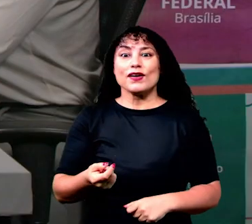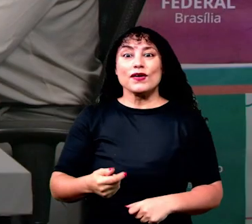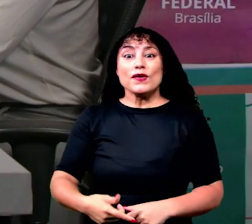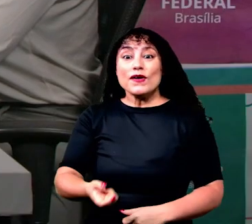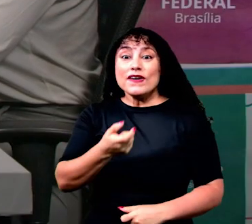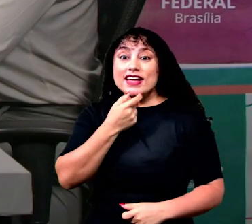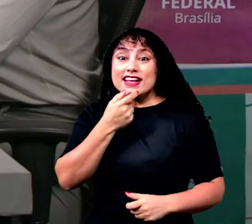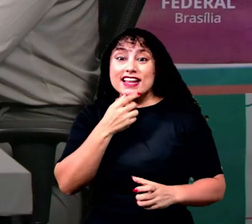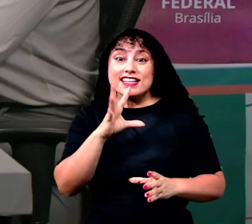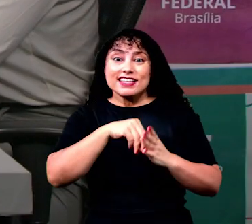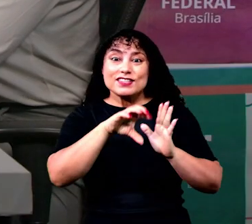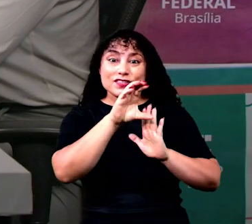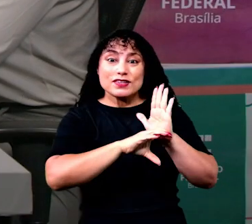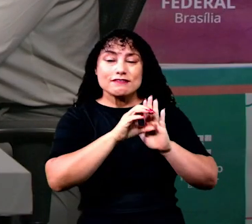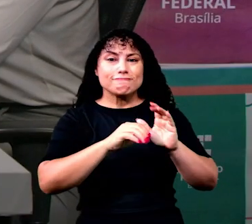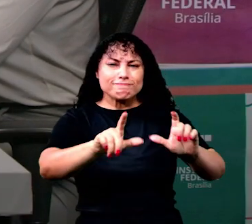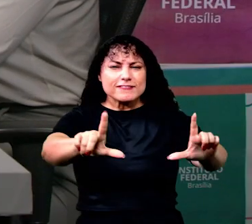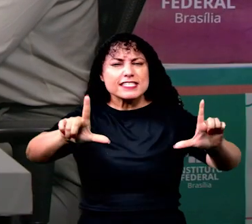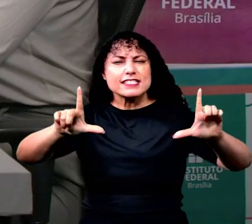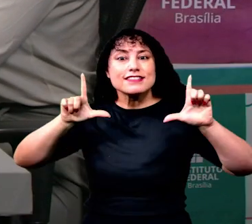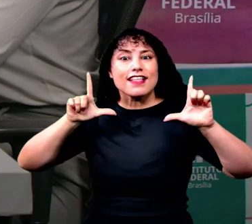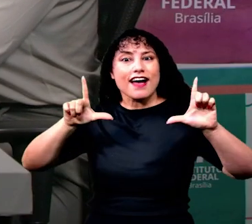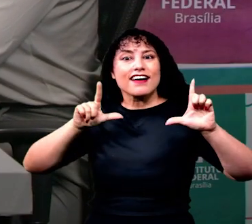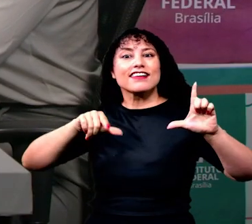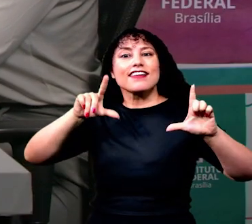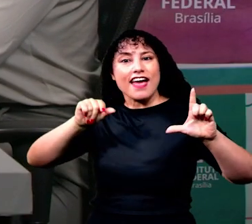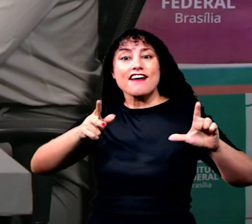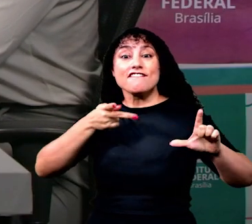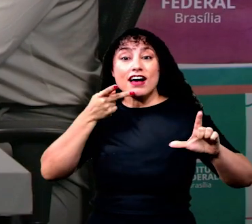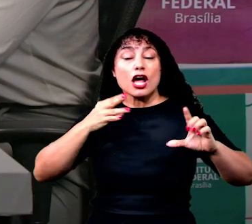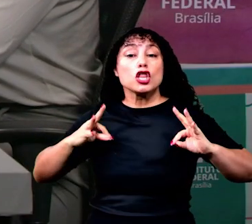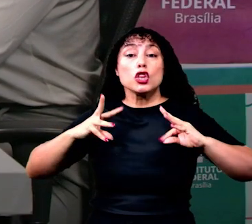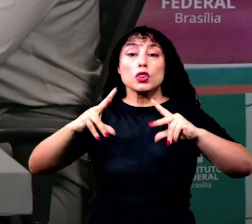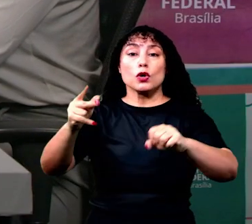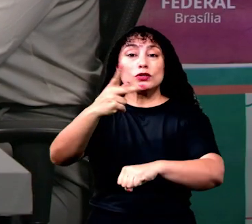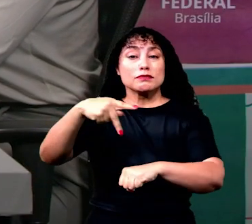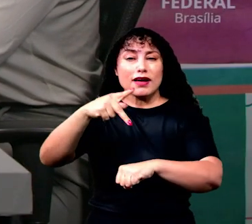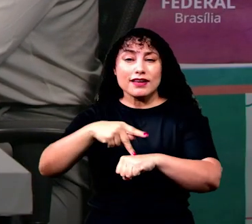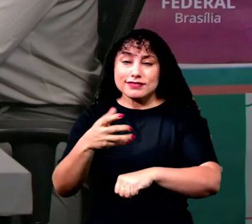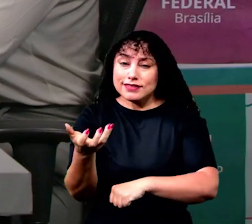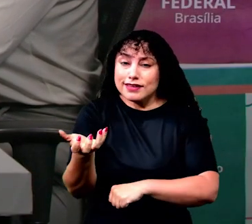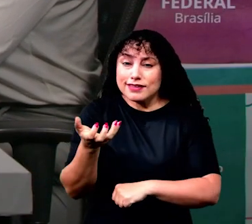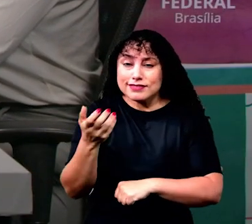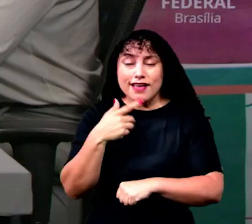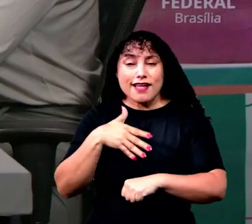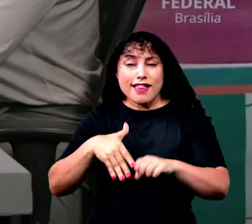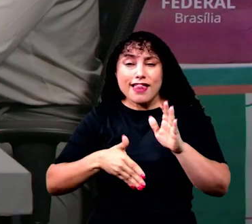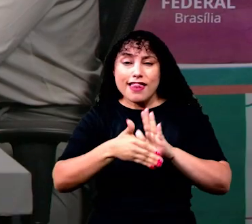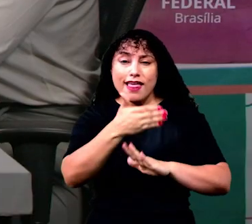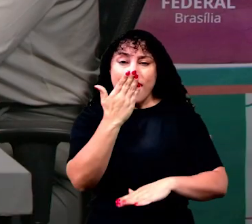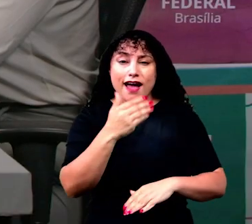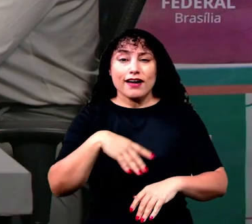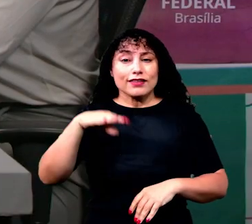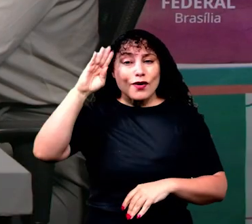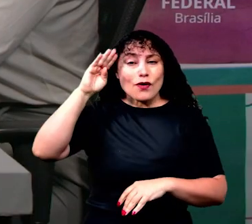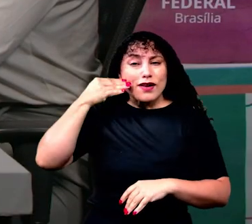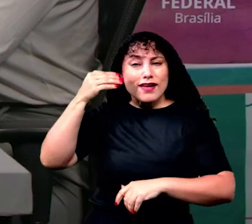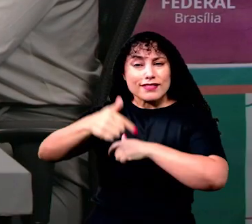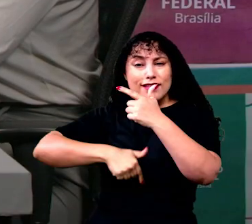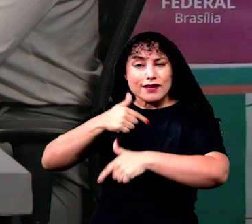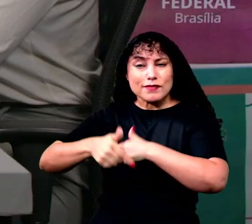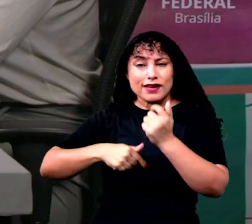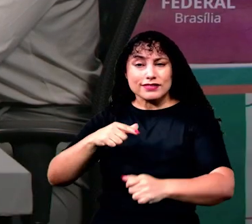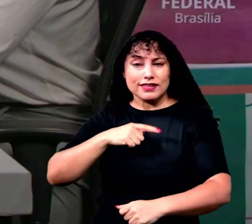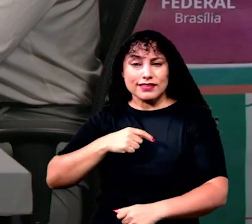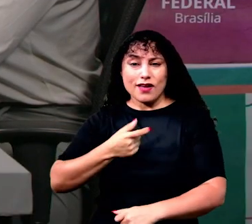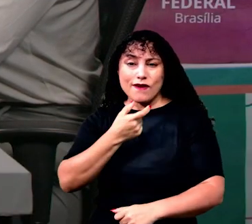tendo esse inglês no currículo se destaca. Porque é o que é falado em todos os países. Se você quiser ir lá para a Coreia do Sul